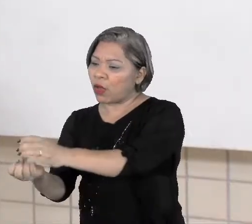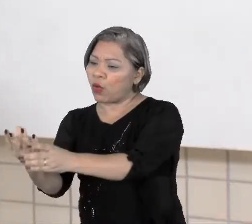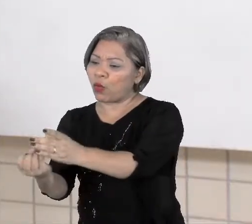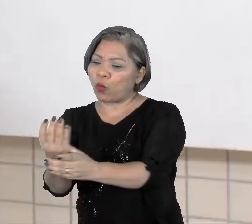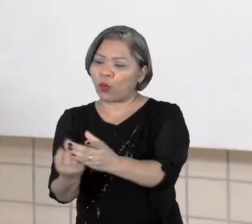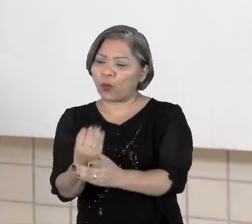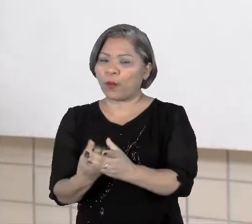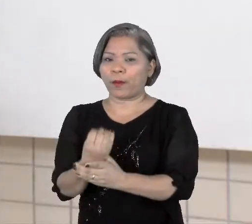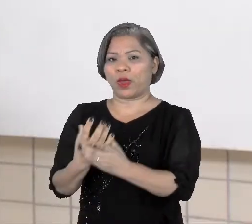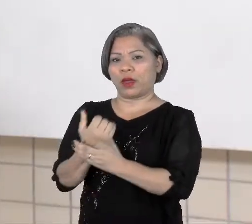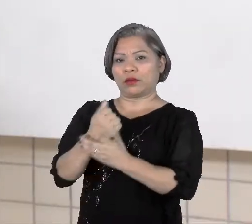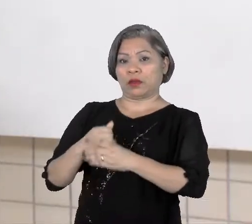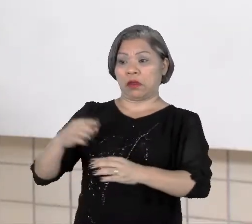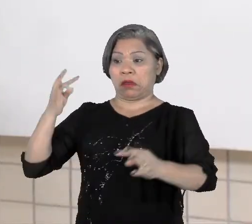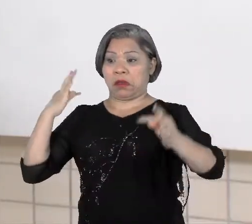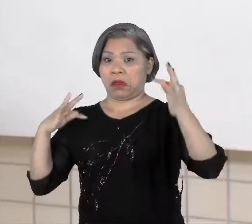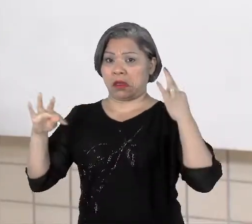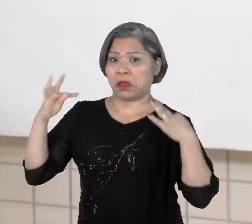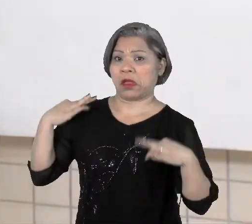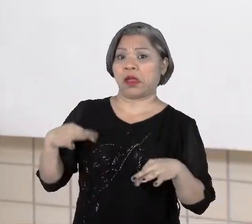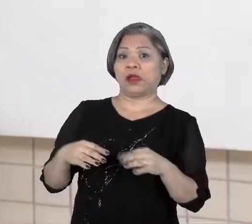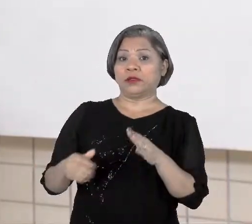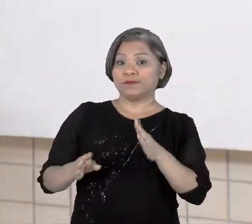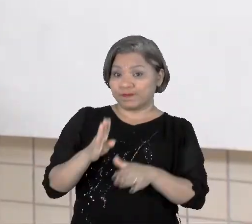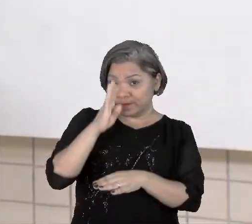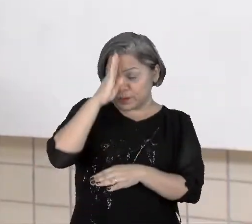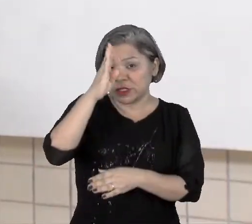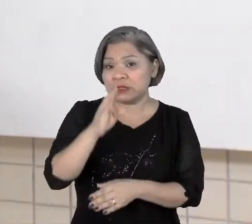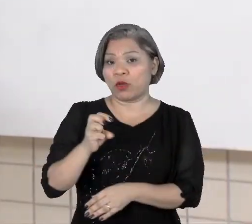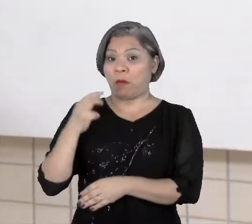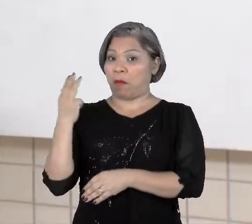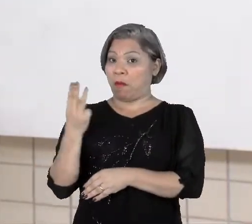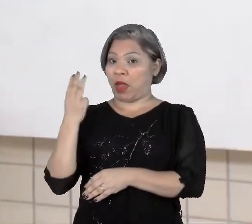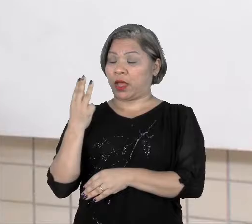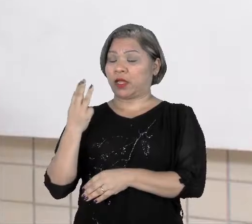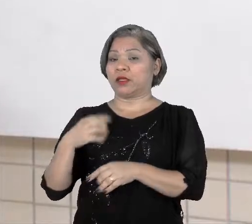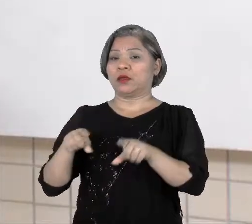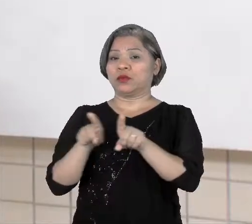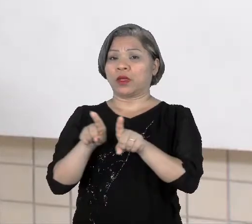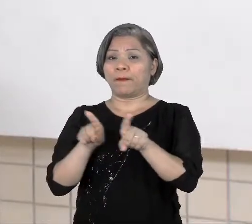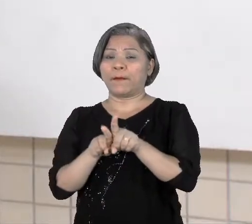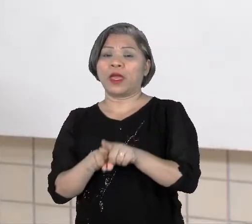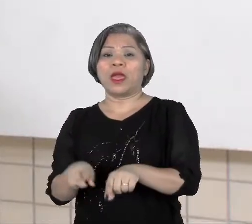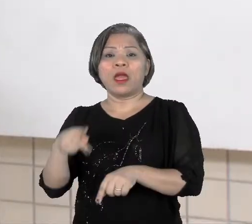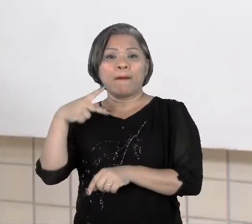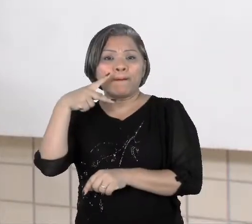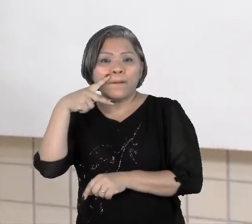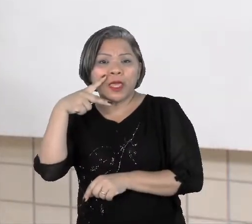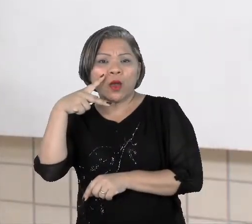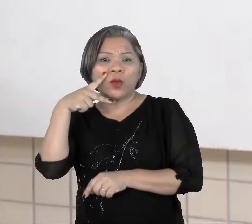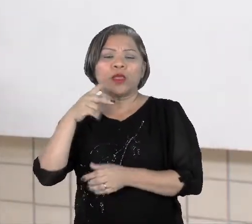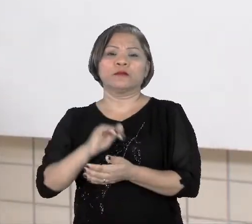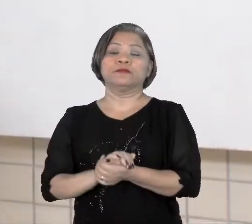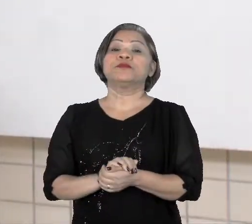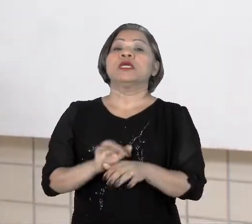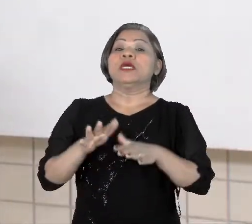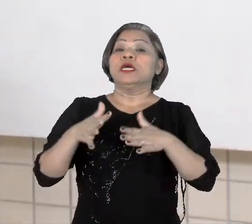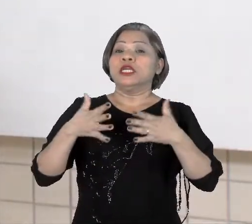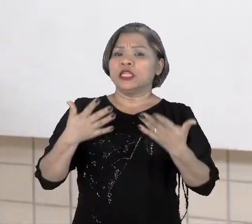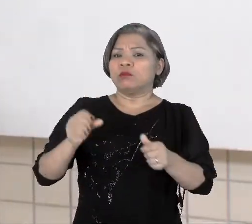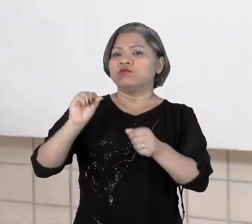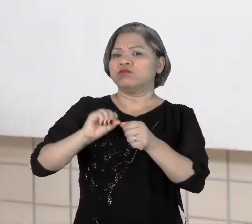do Maranhão e do Piauí. Então, devido a essa região ter boas pastagens, isso fez com que o fluxo